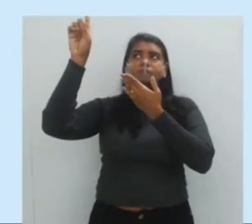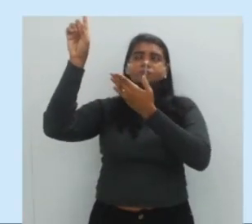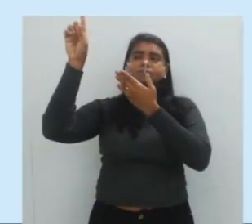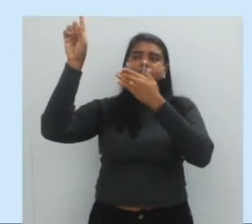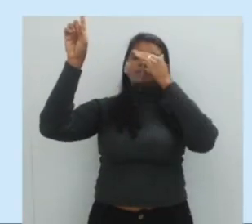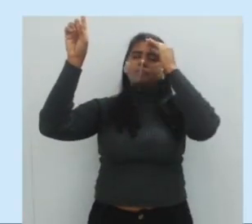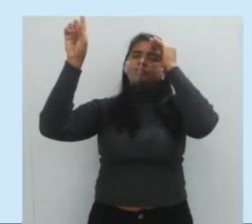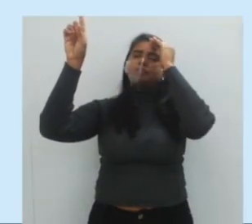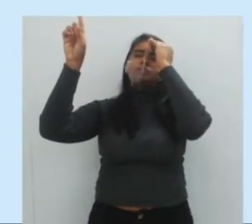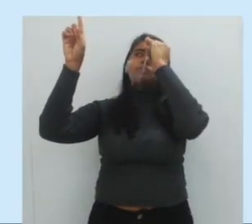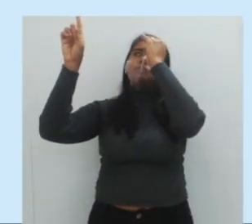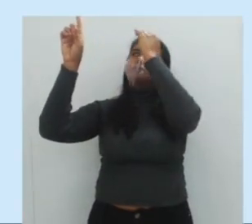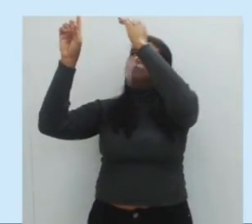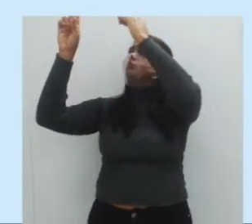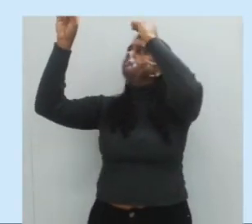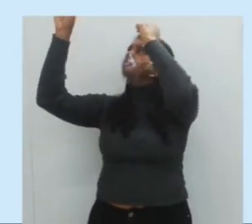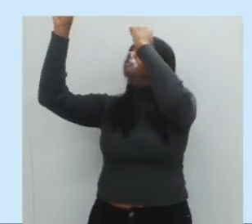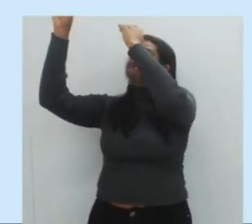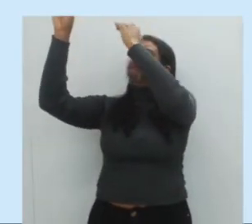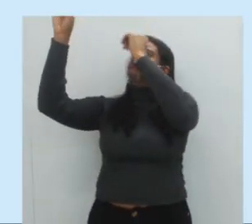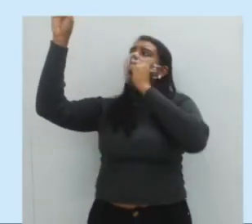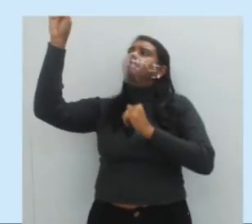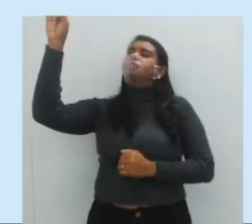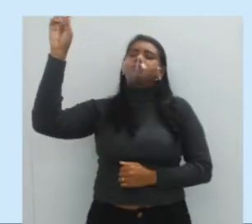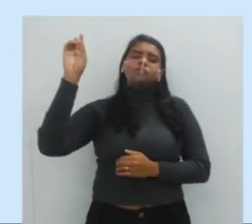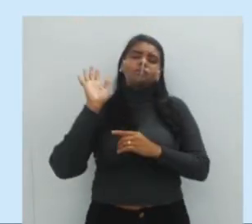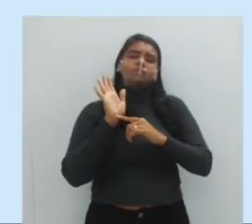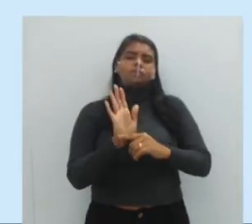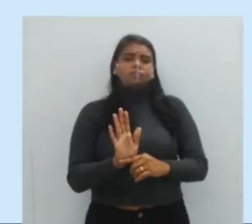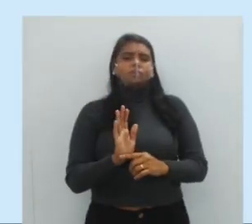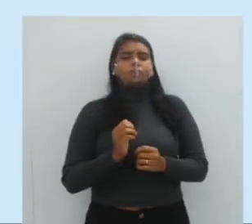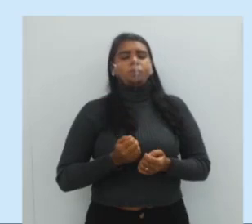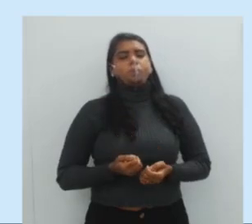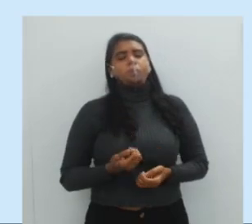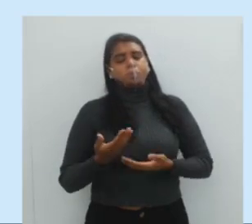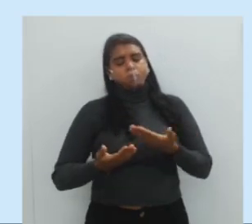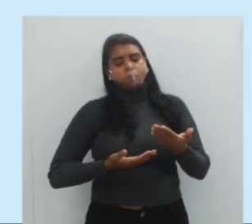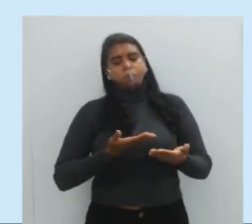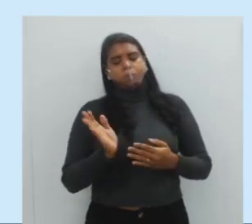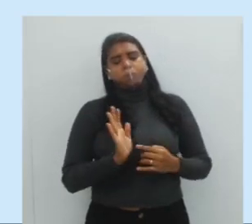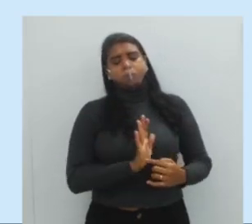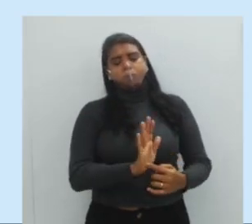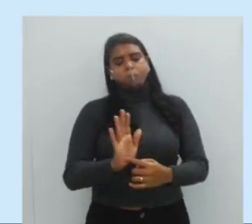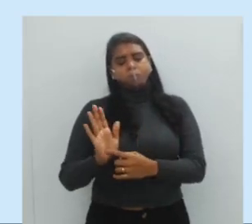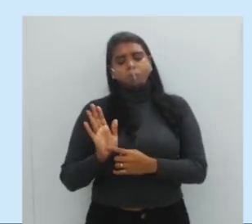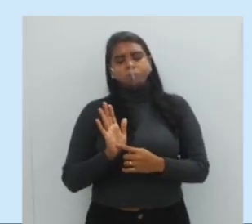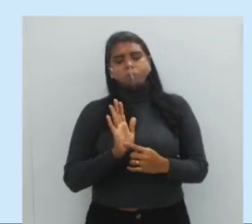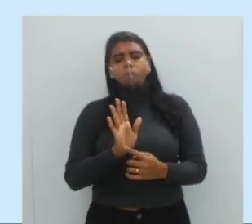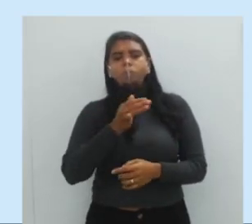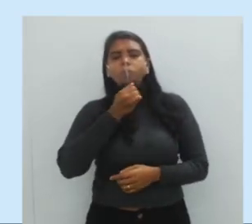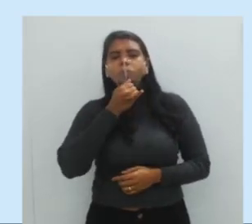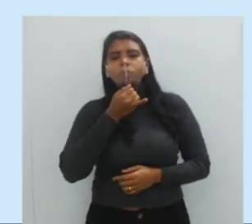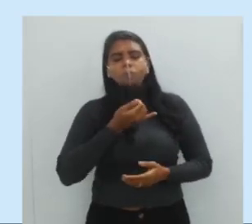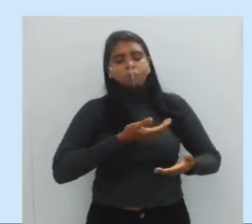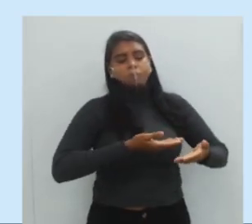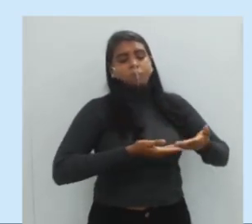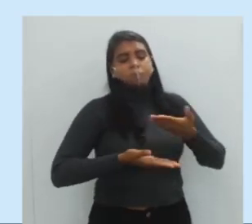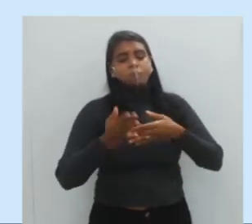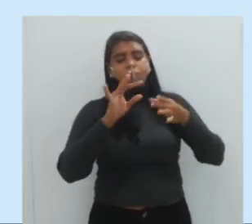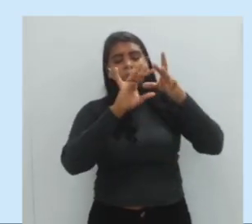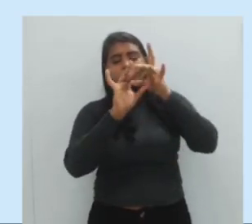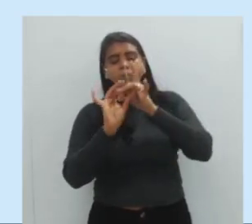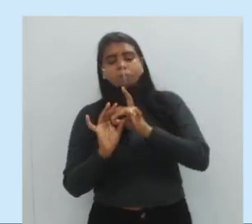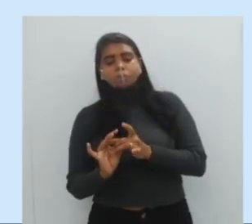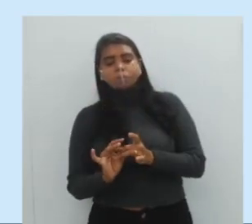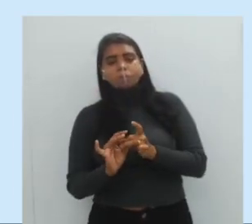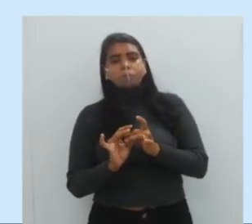Deus, a divindade. Então os símbolos vão carregar, vão trazer no seu âmago, certo? Essa